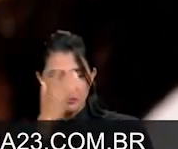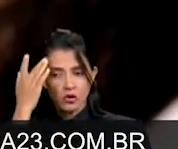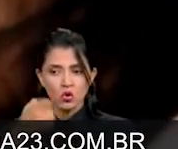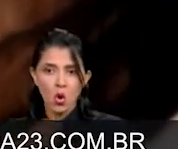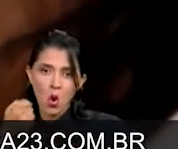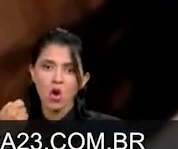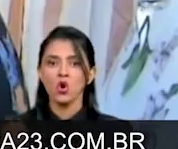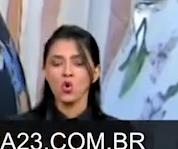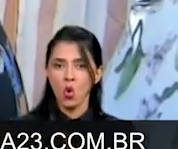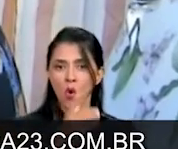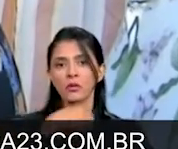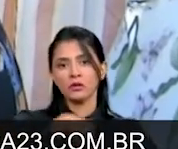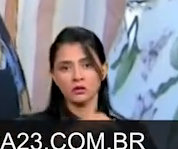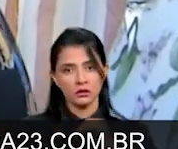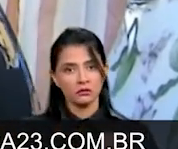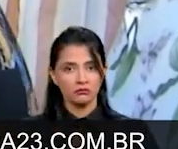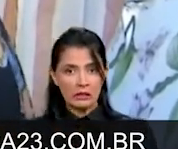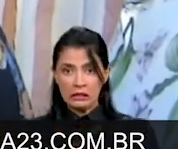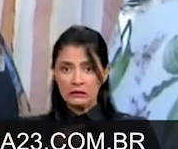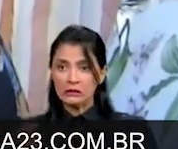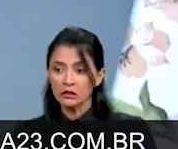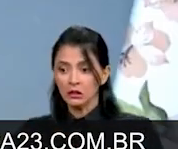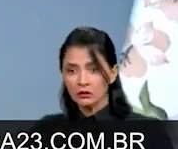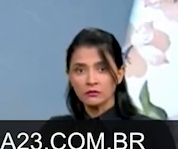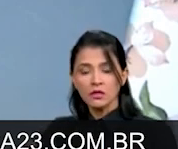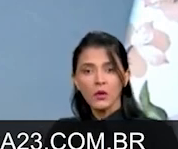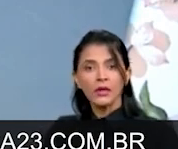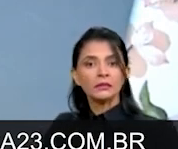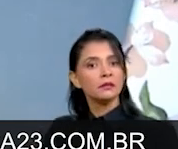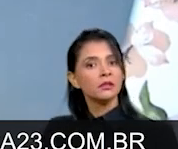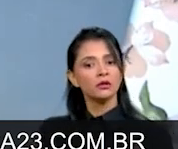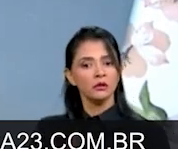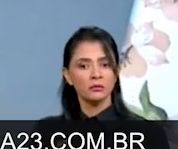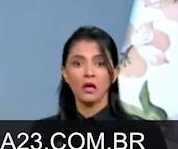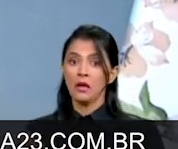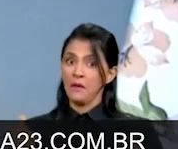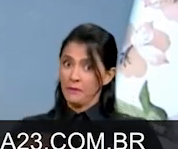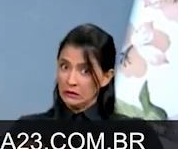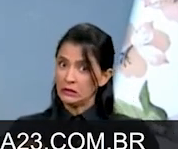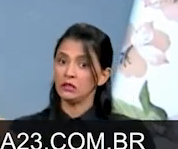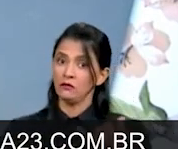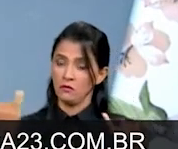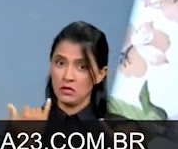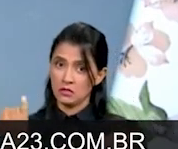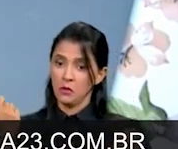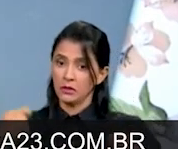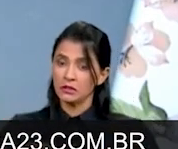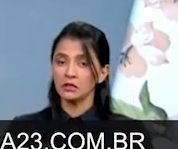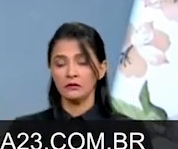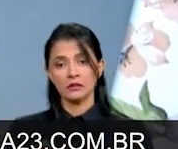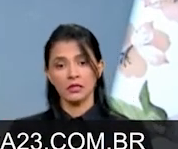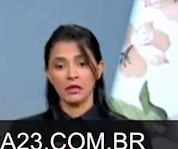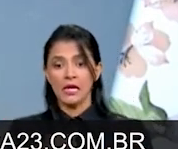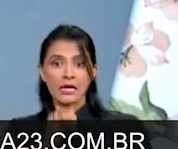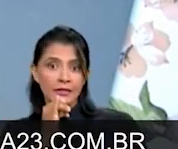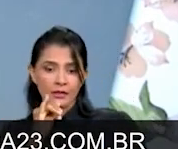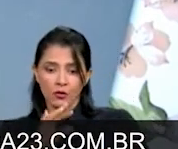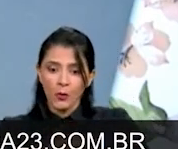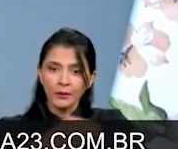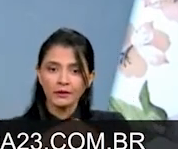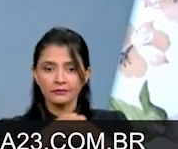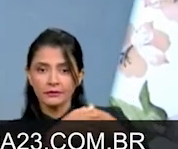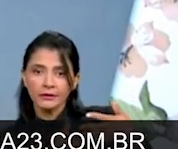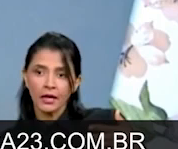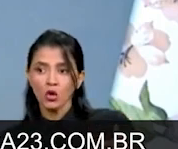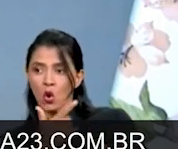compras pela internet. E se não receber o que comprou... Já tem que passar essa informação e, tipo, fazer um comentário